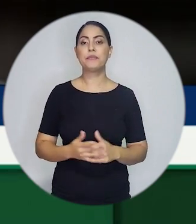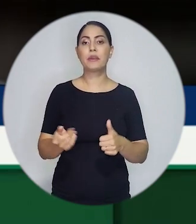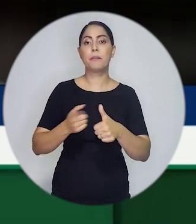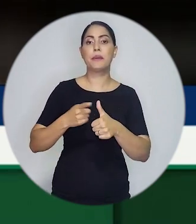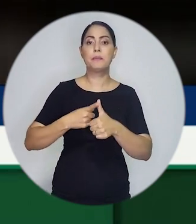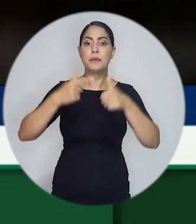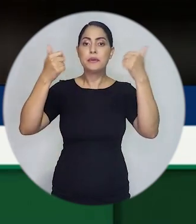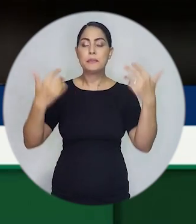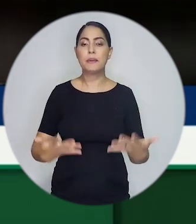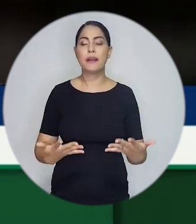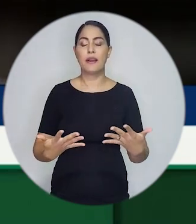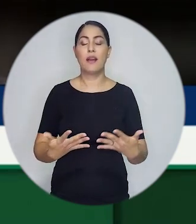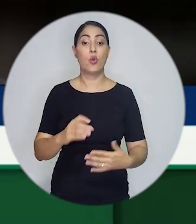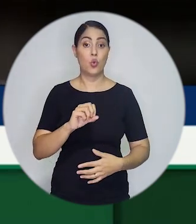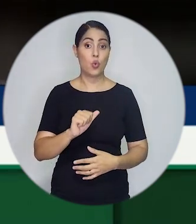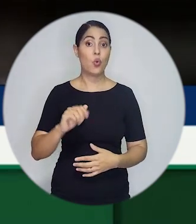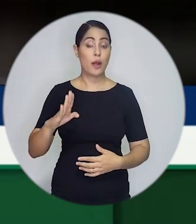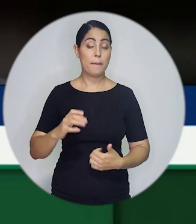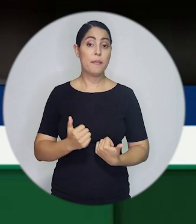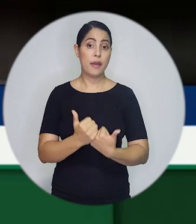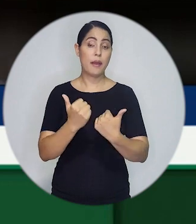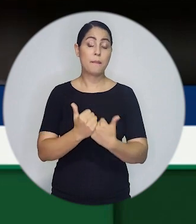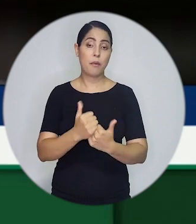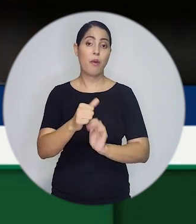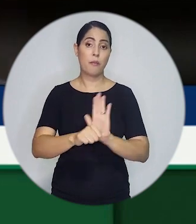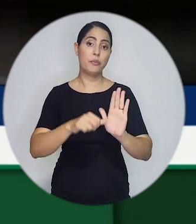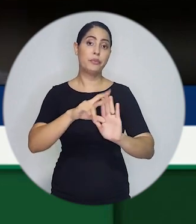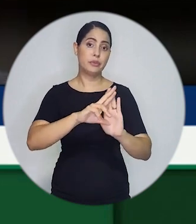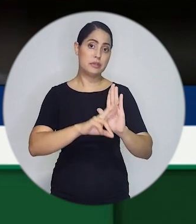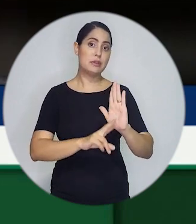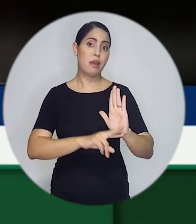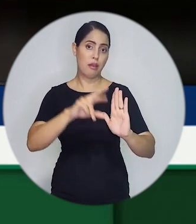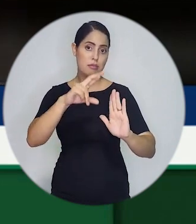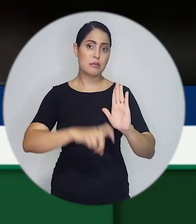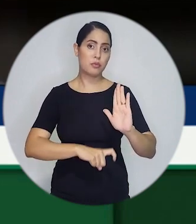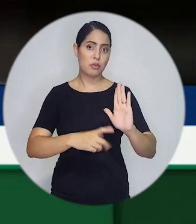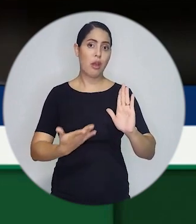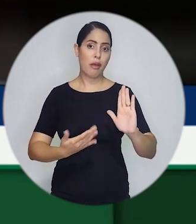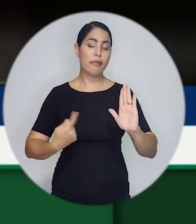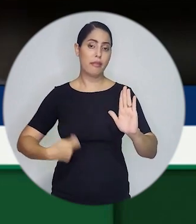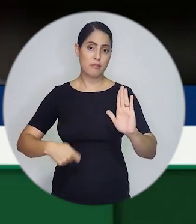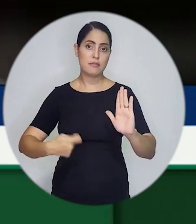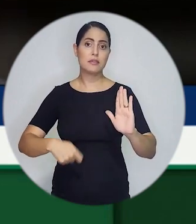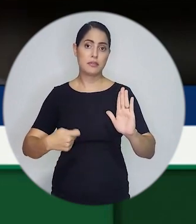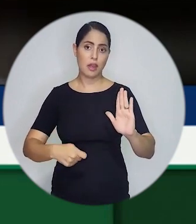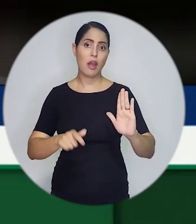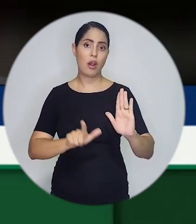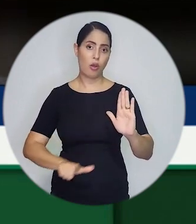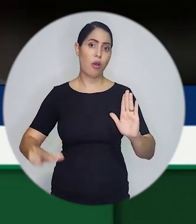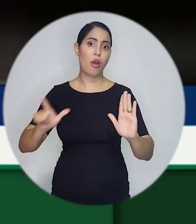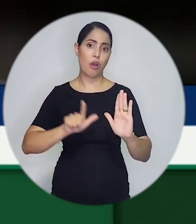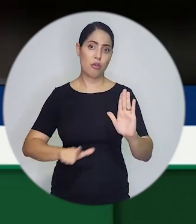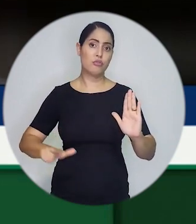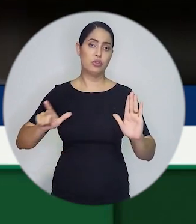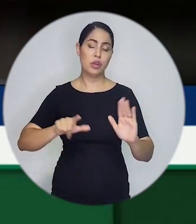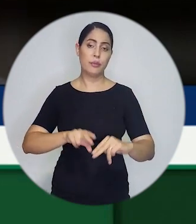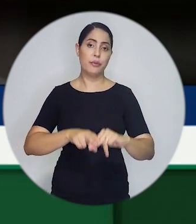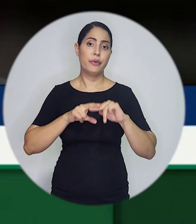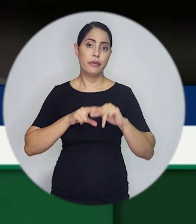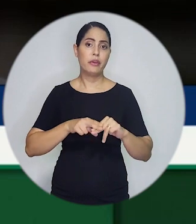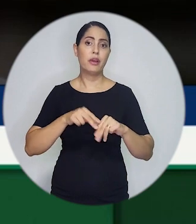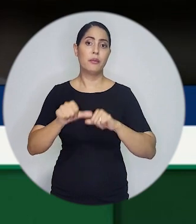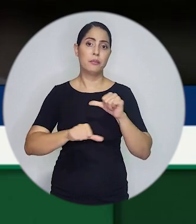lhe dizer, e Vossa Excelência sabe, que recebeu o nosso ofício, que a Ordem apoia a reforma. A Ordem vê como mais do que necessária